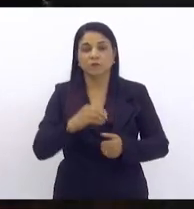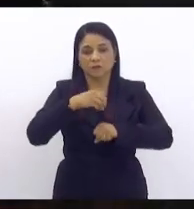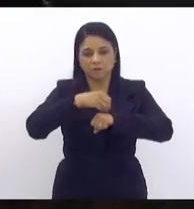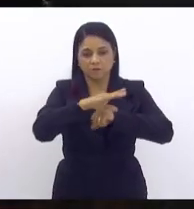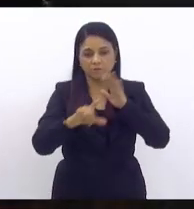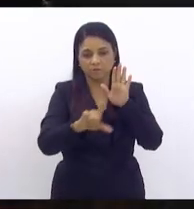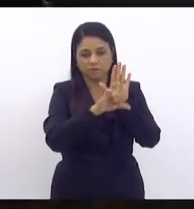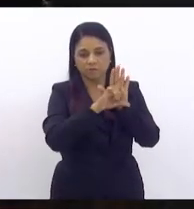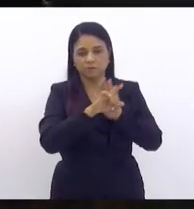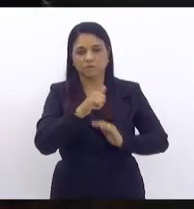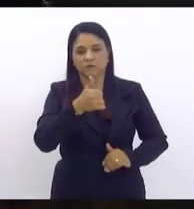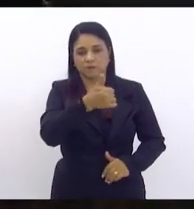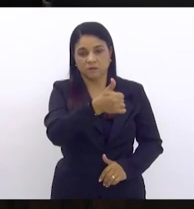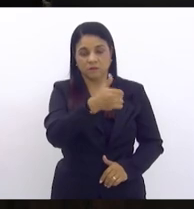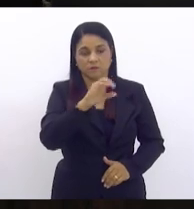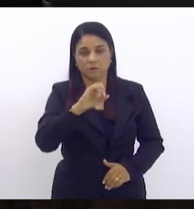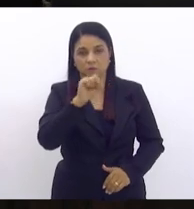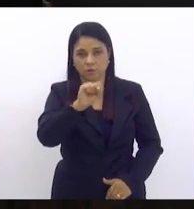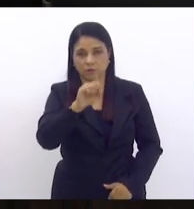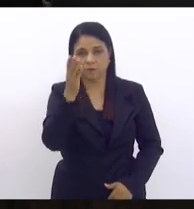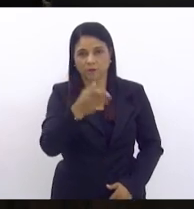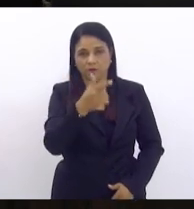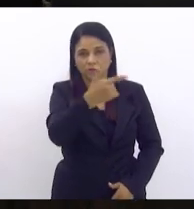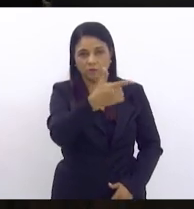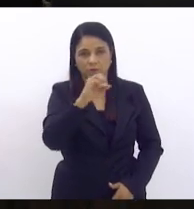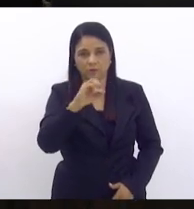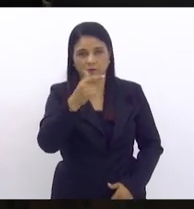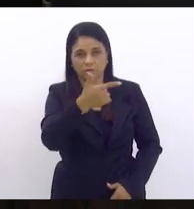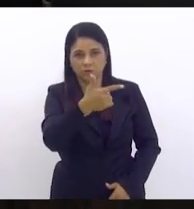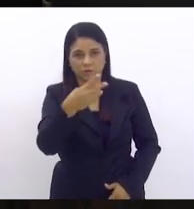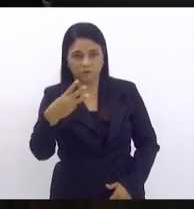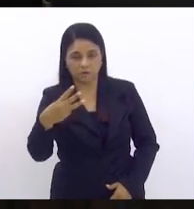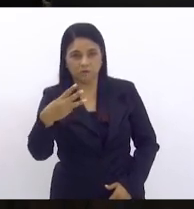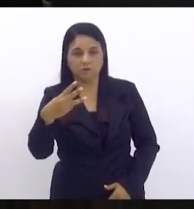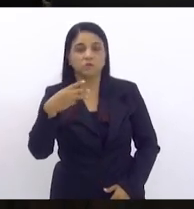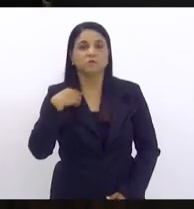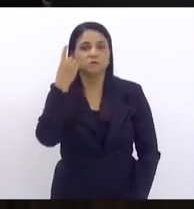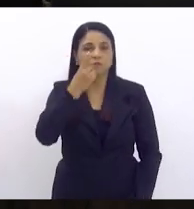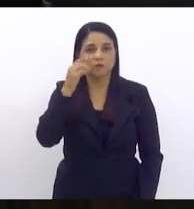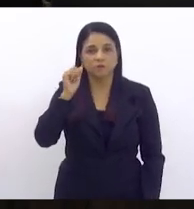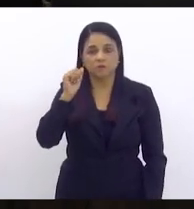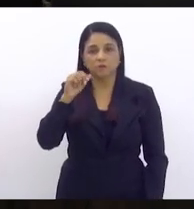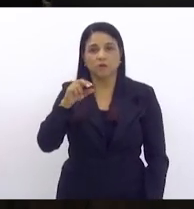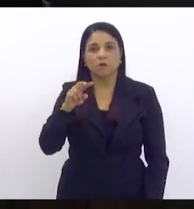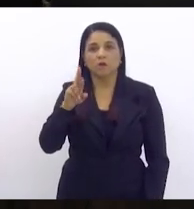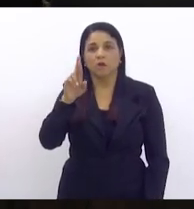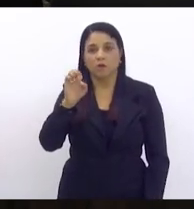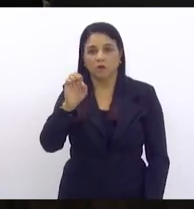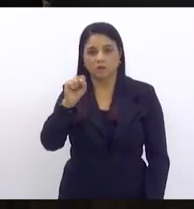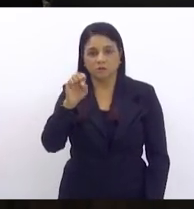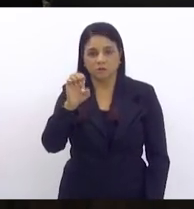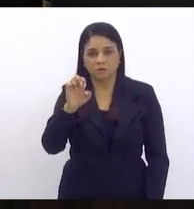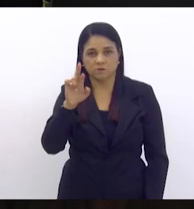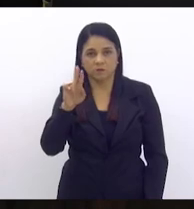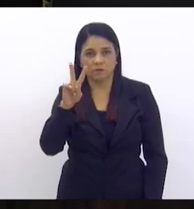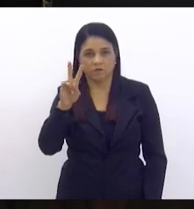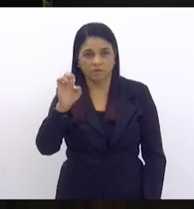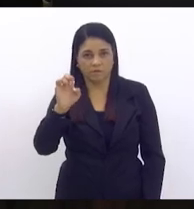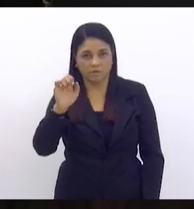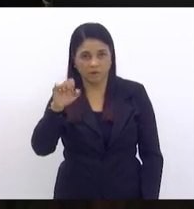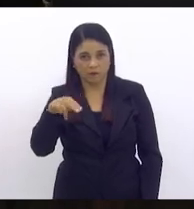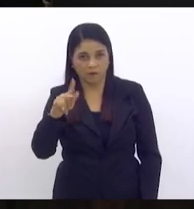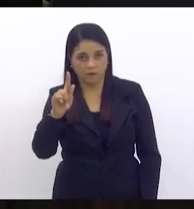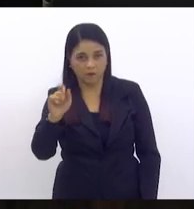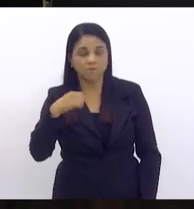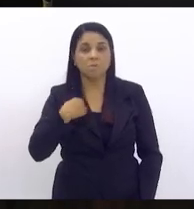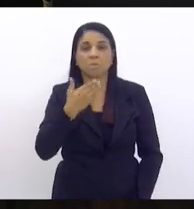Indicação legislativa número 108 de 2023, de autoria do deputado Rosenberg Reis, que solicita ao excelentíssimo senhor